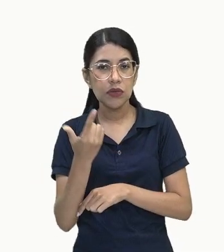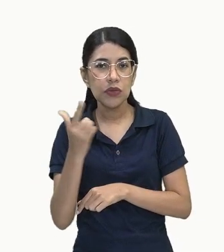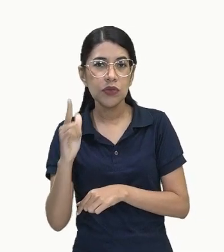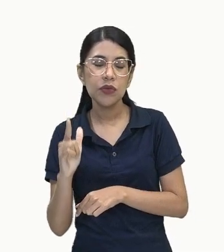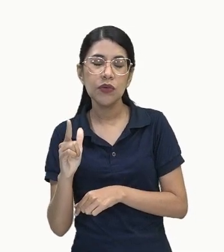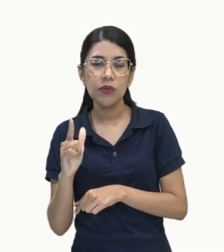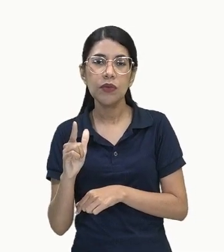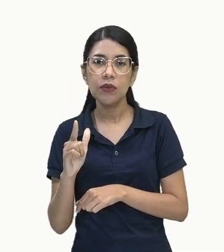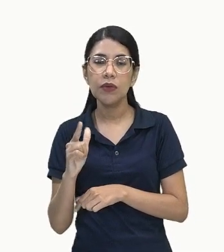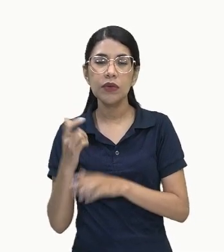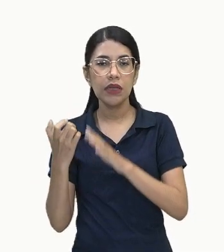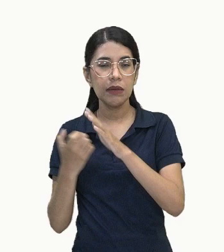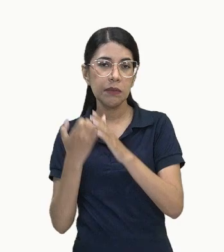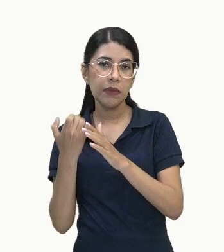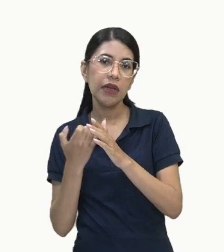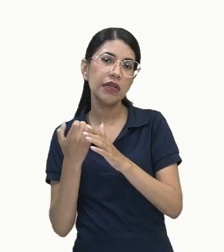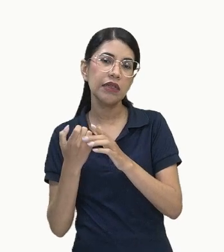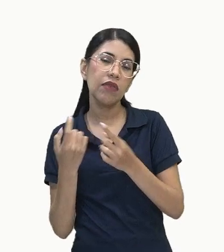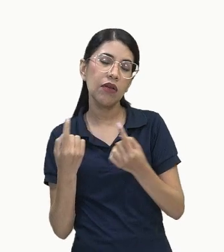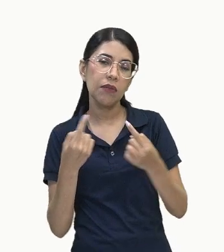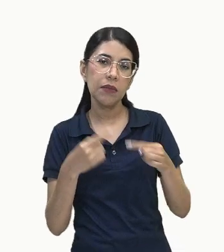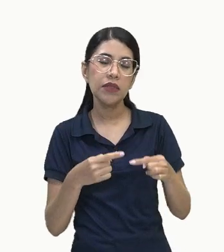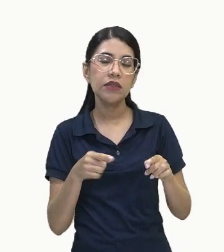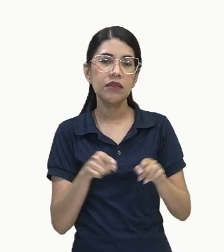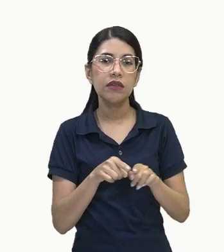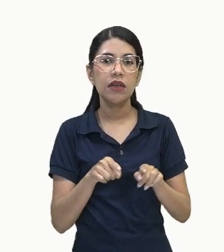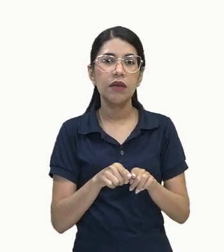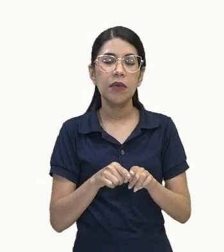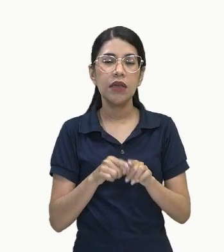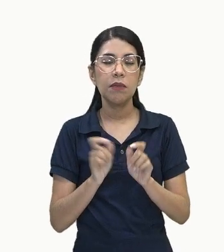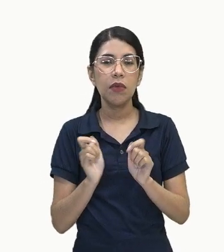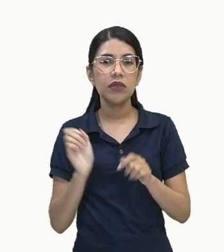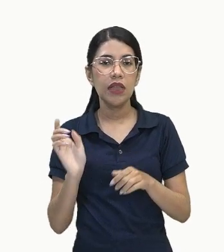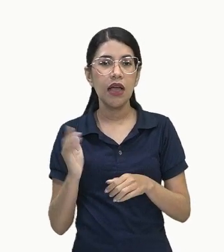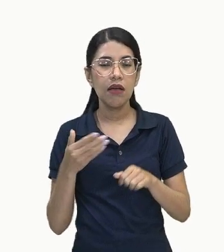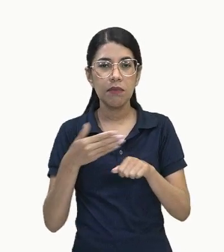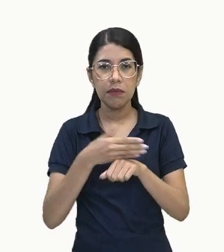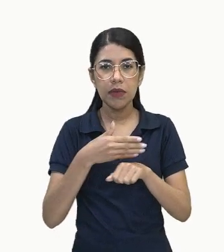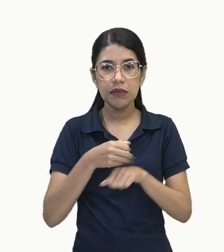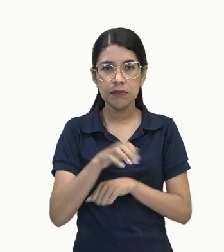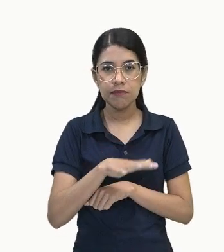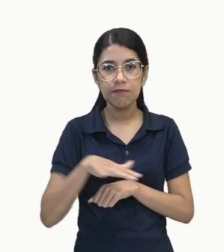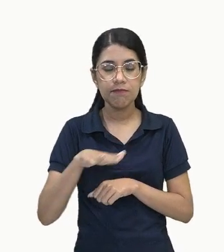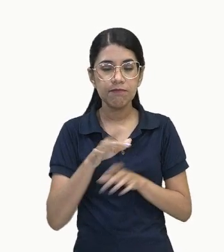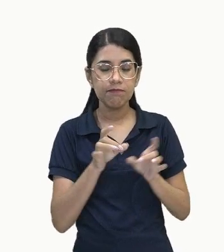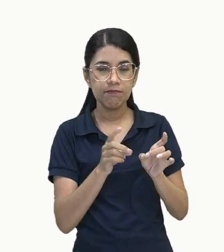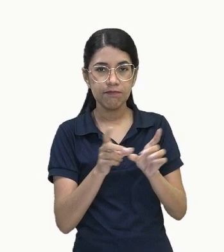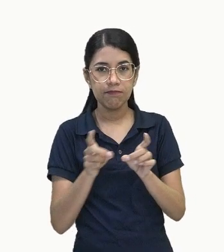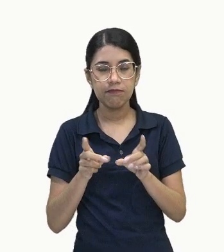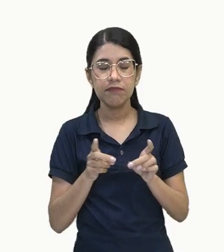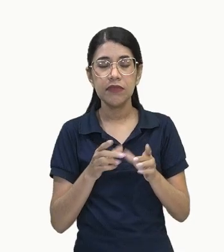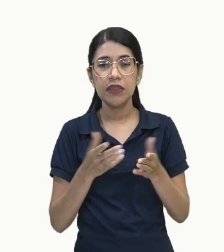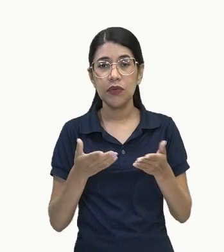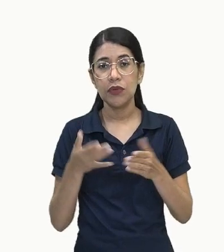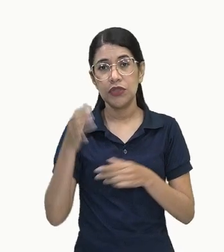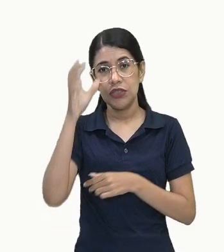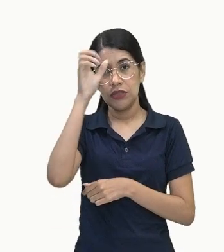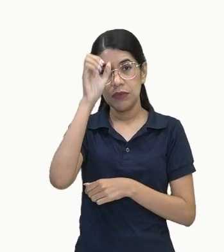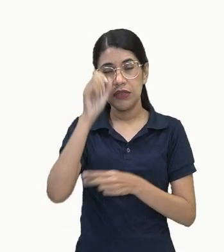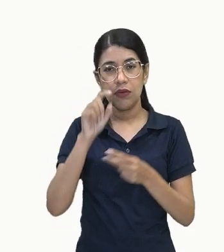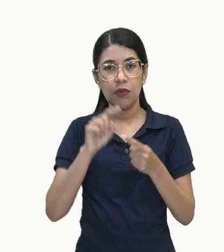empresa ou de uma outra empresa que porventura quer adentrar ali no mercado. Então a gente aprendeu o que é